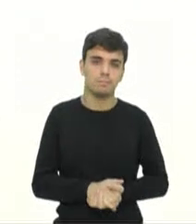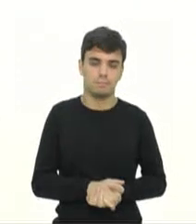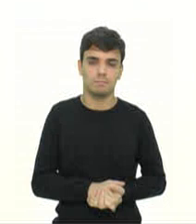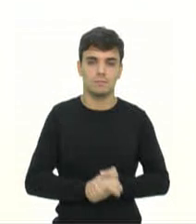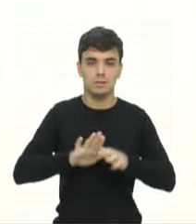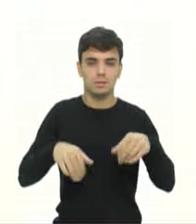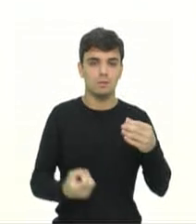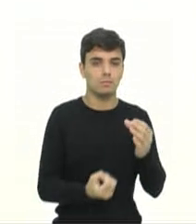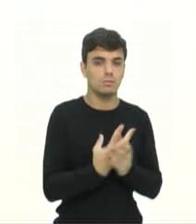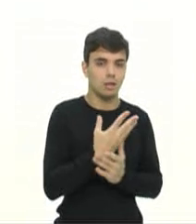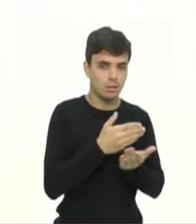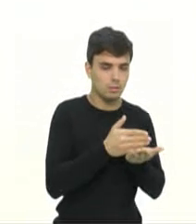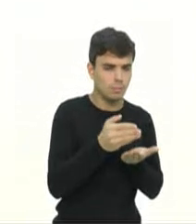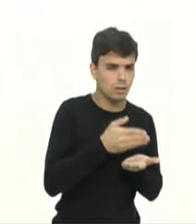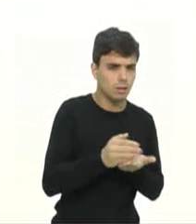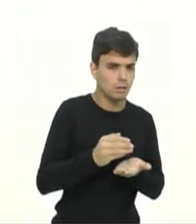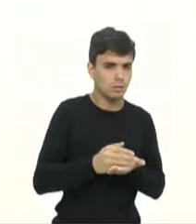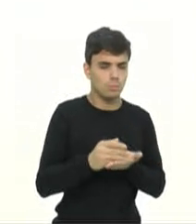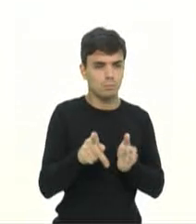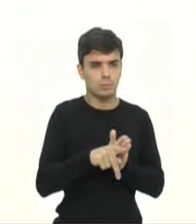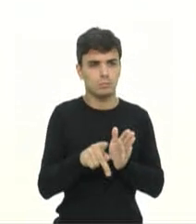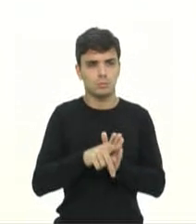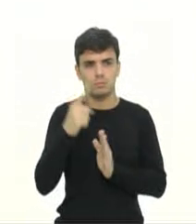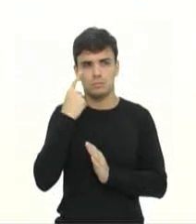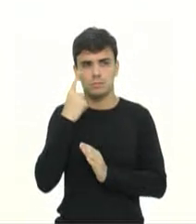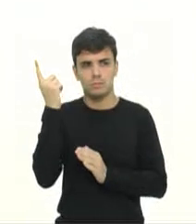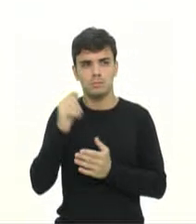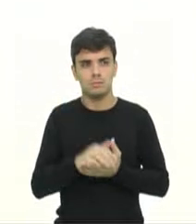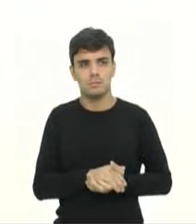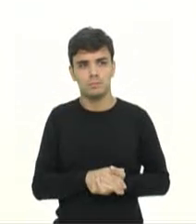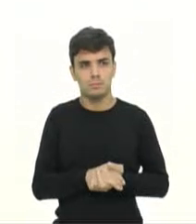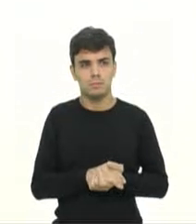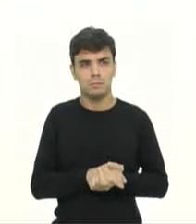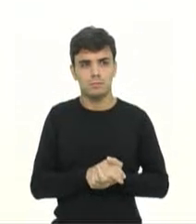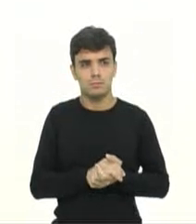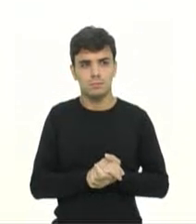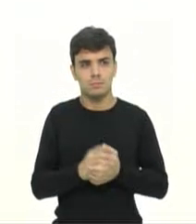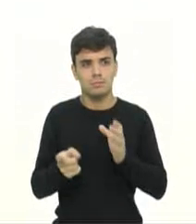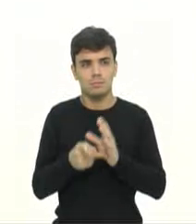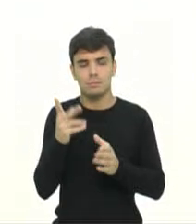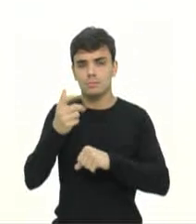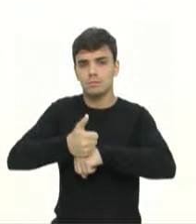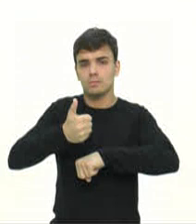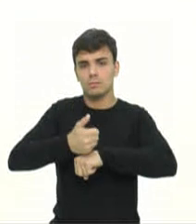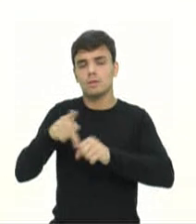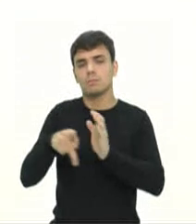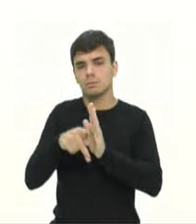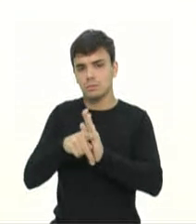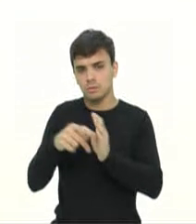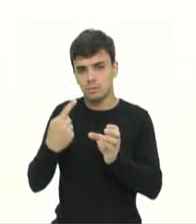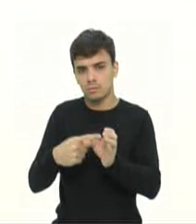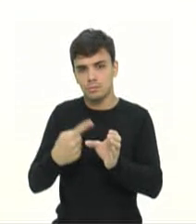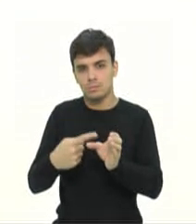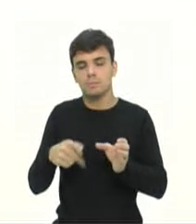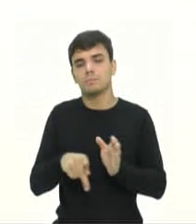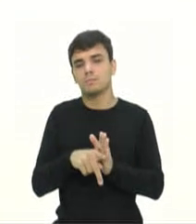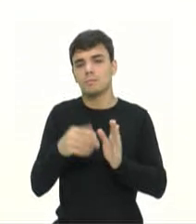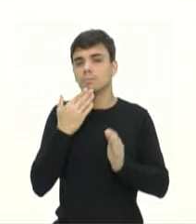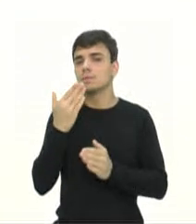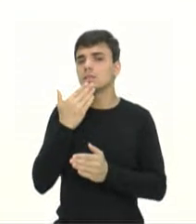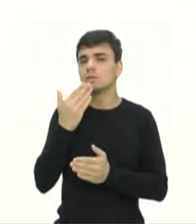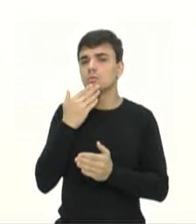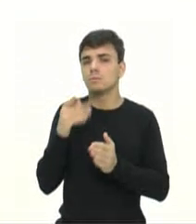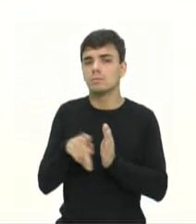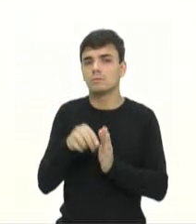em que o finado mestre Gichin Funakoshi, então líder da Sociedade Okinawa de Artes Marciais, foi solicitado